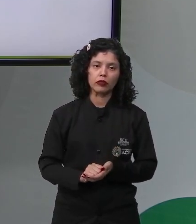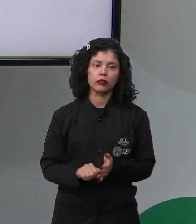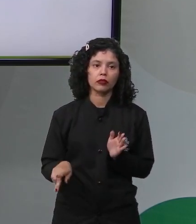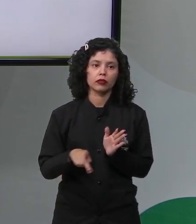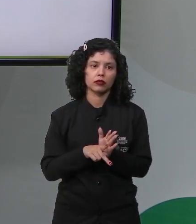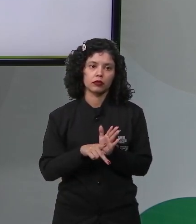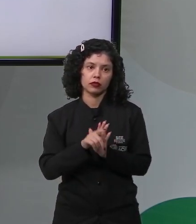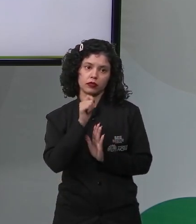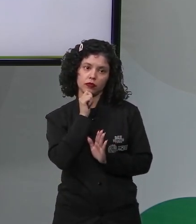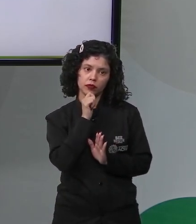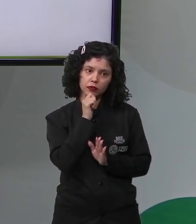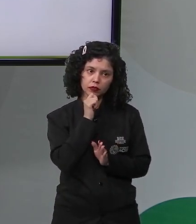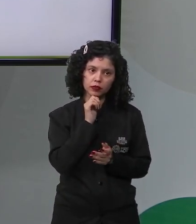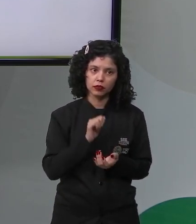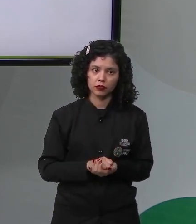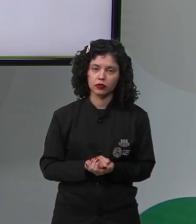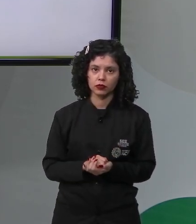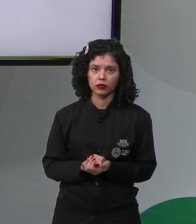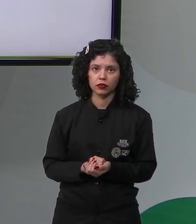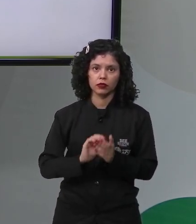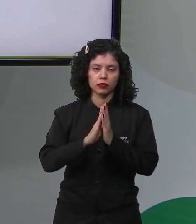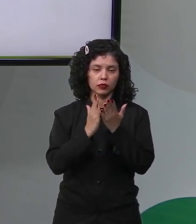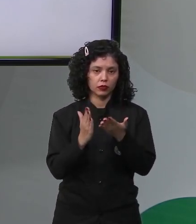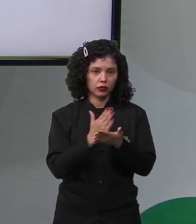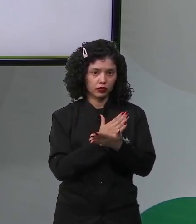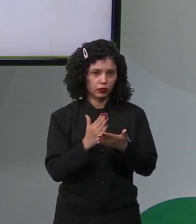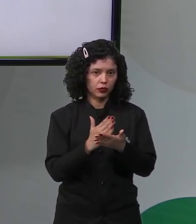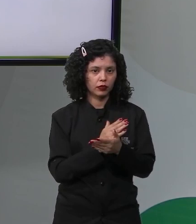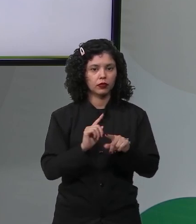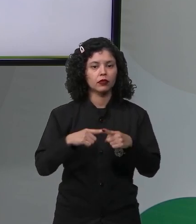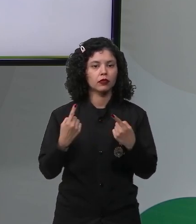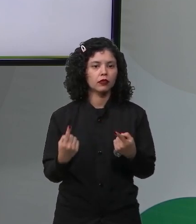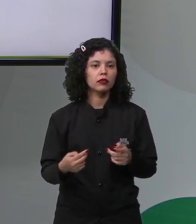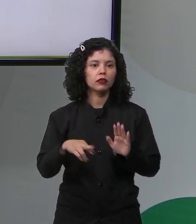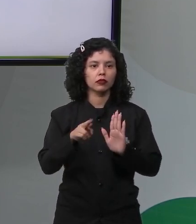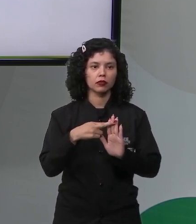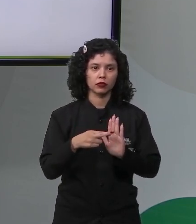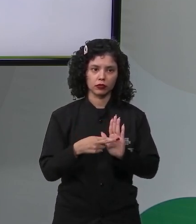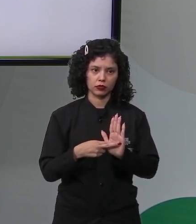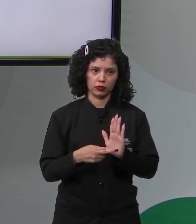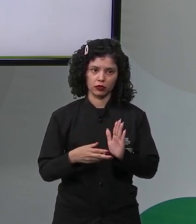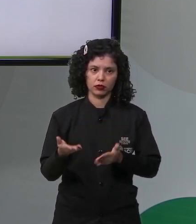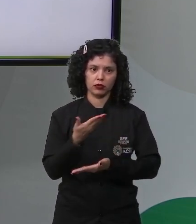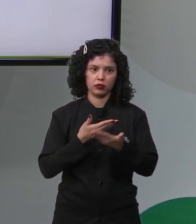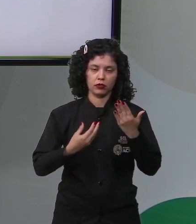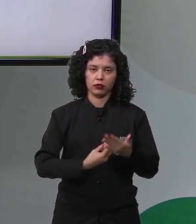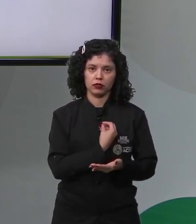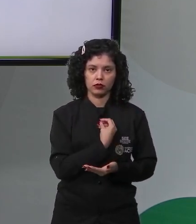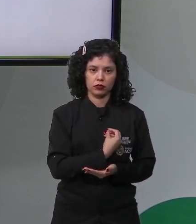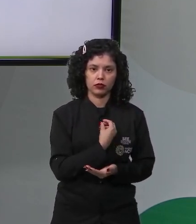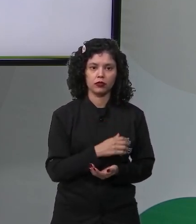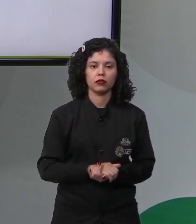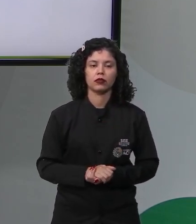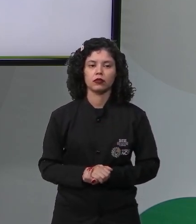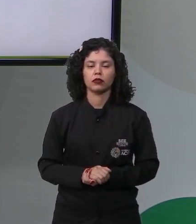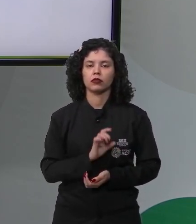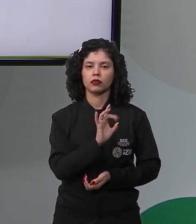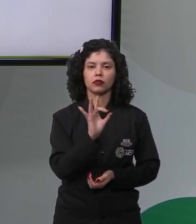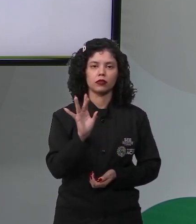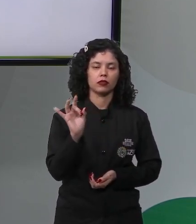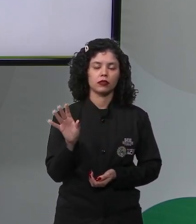paredes, que não estão escritas em um livro, mas são regras de convivência. Cada